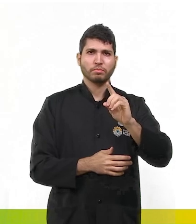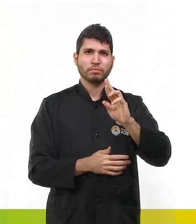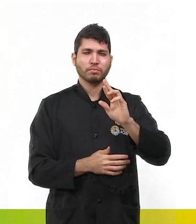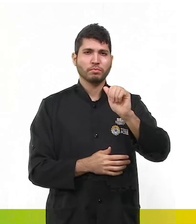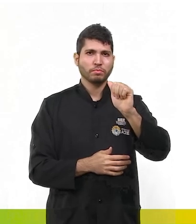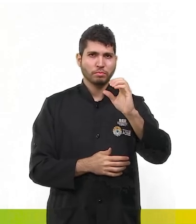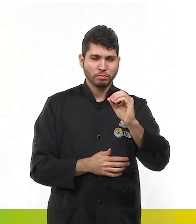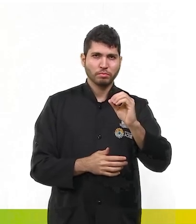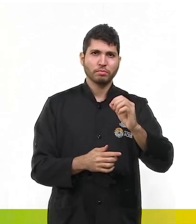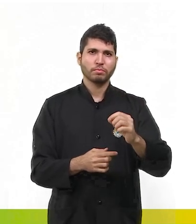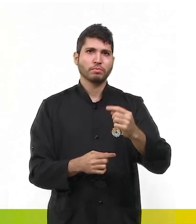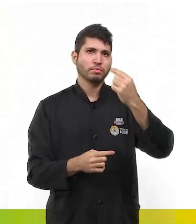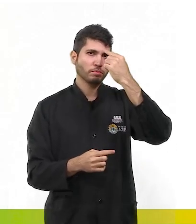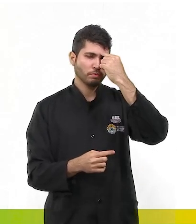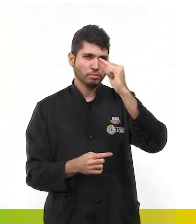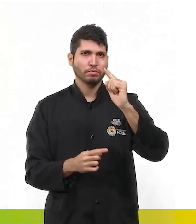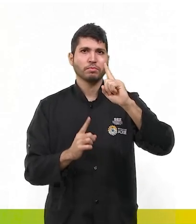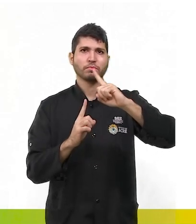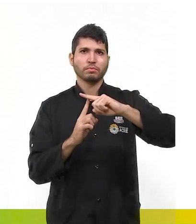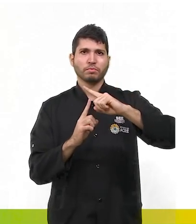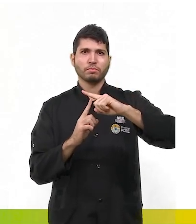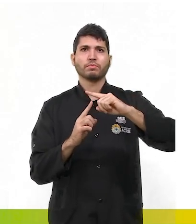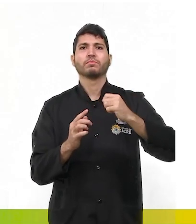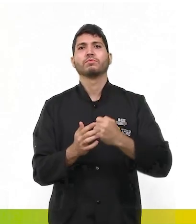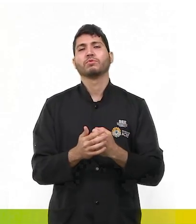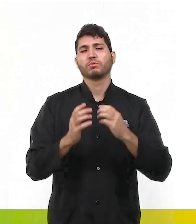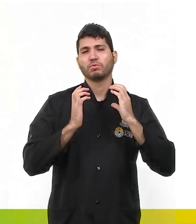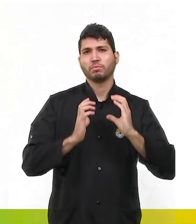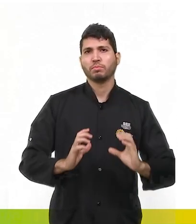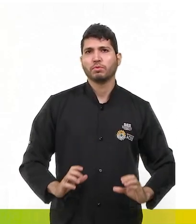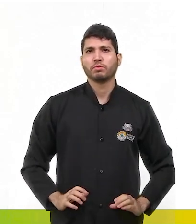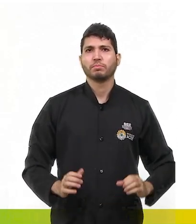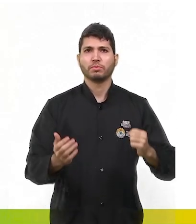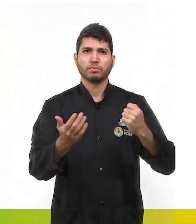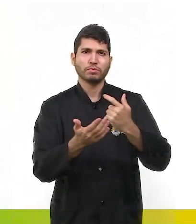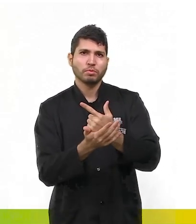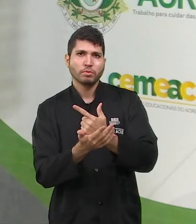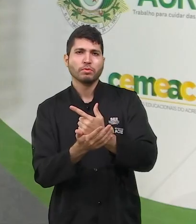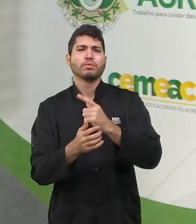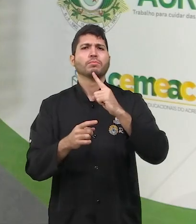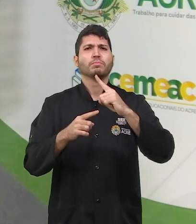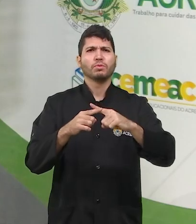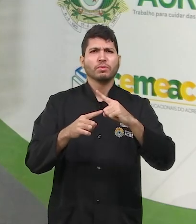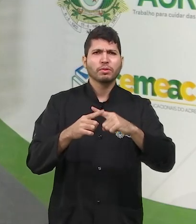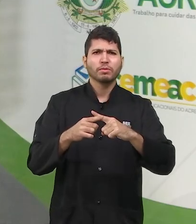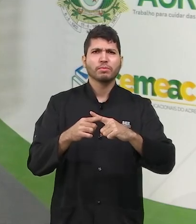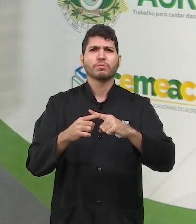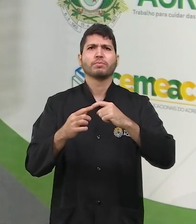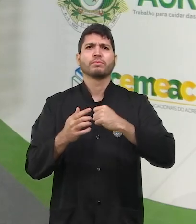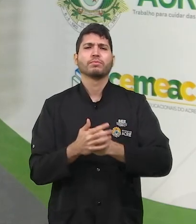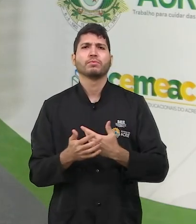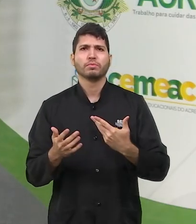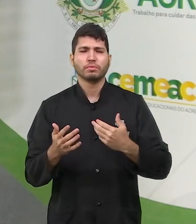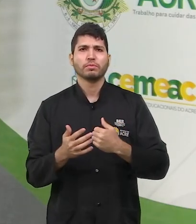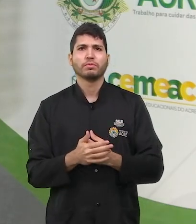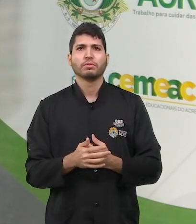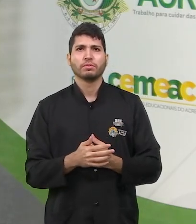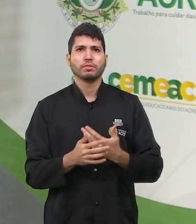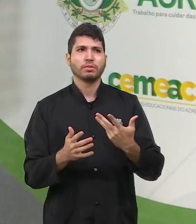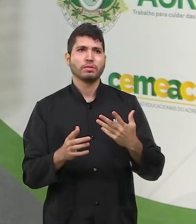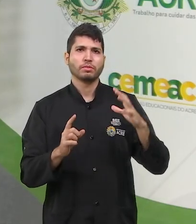idealizados e também comportamentos consumistas. Por quê? Porque a gente acaba aí atraindo as práticas dos